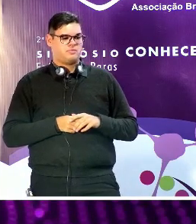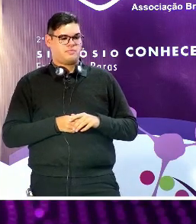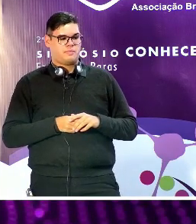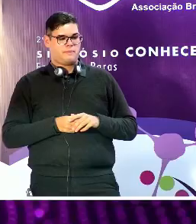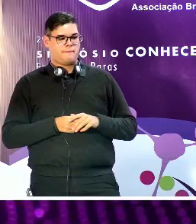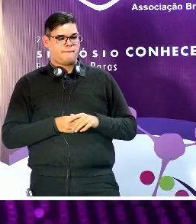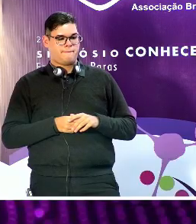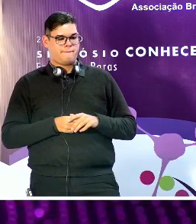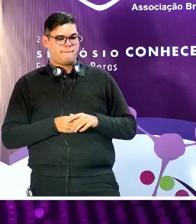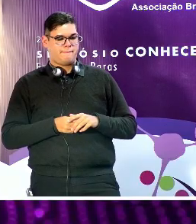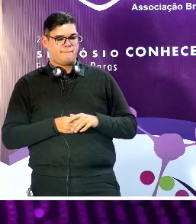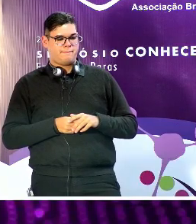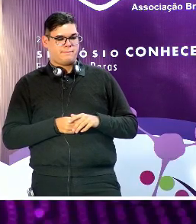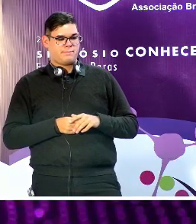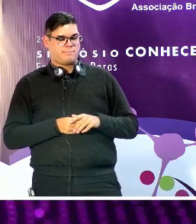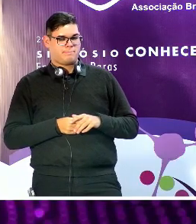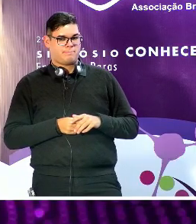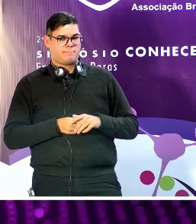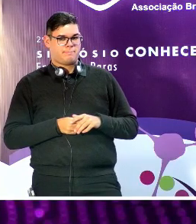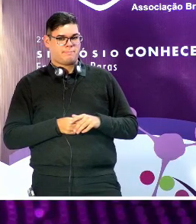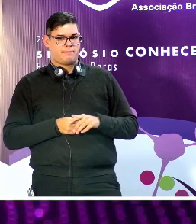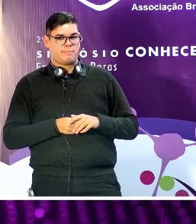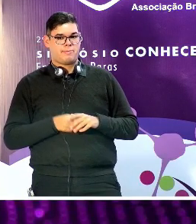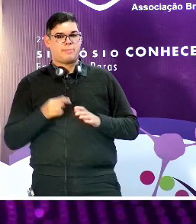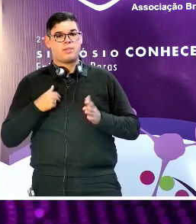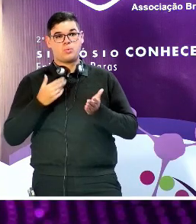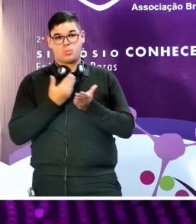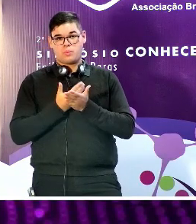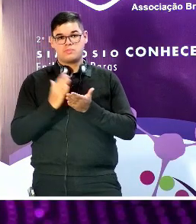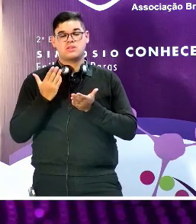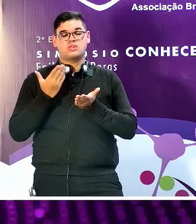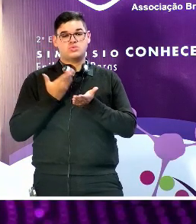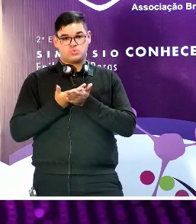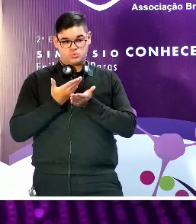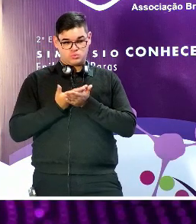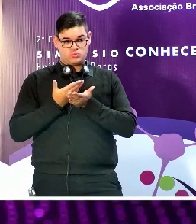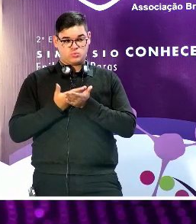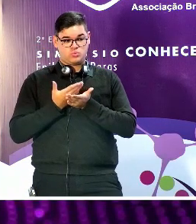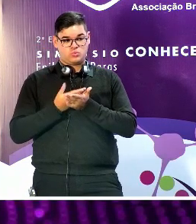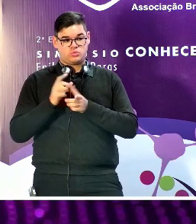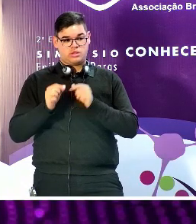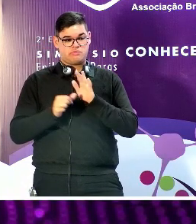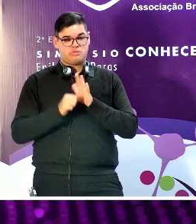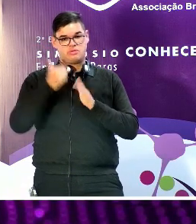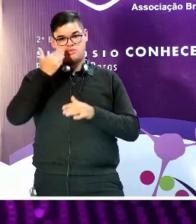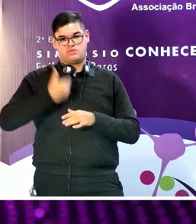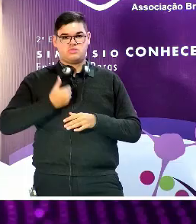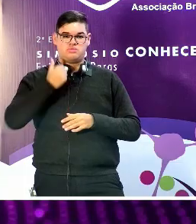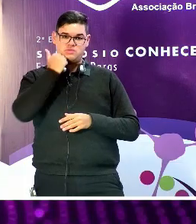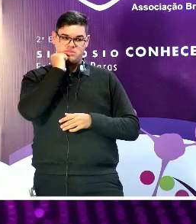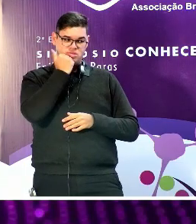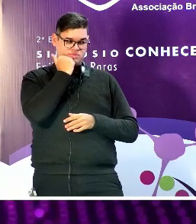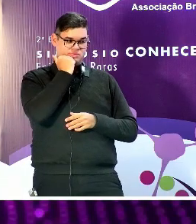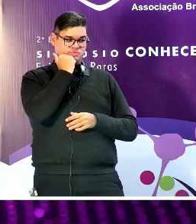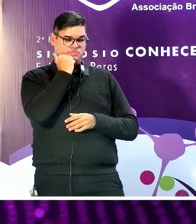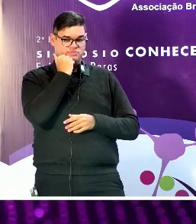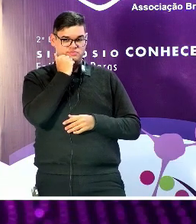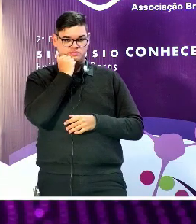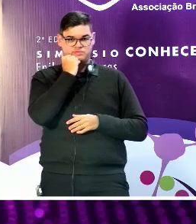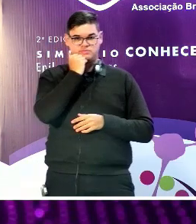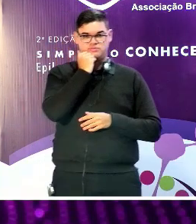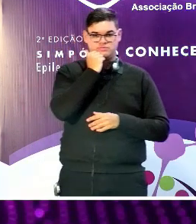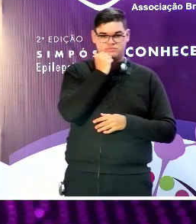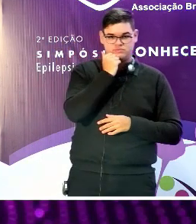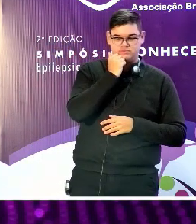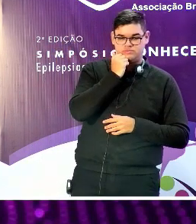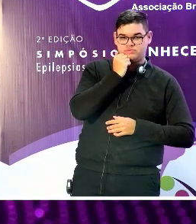Bom, eu comecei o estudo, né, primeiro como uma cientista, né, observando a